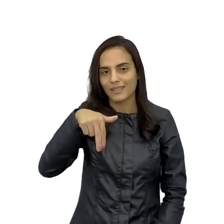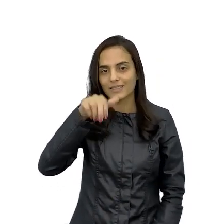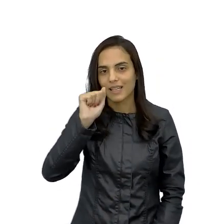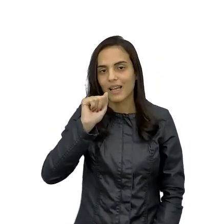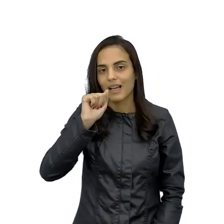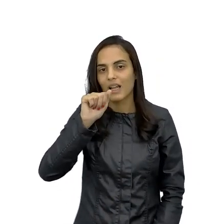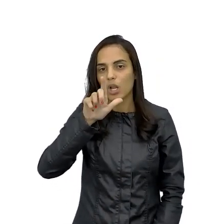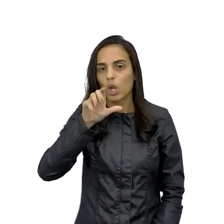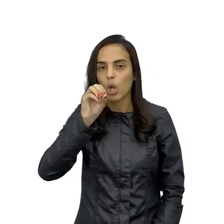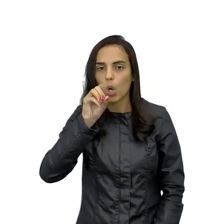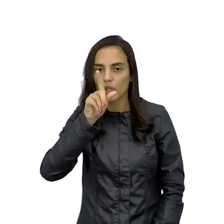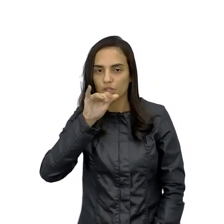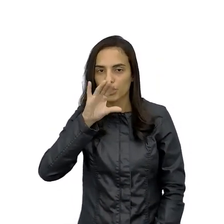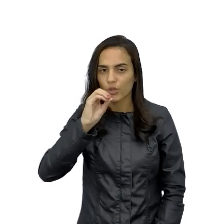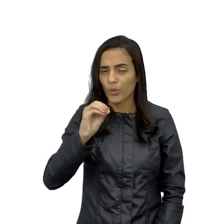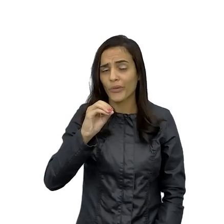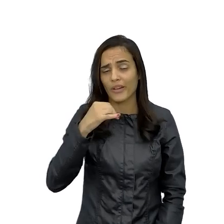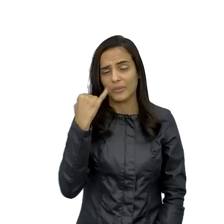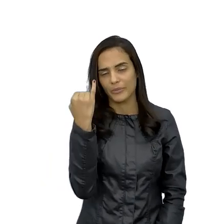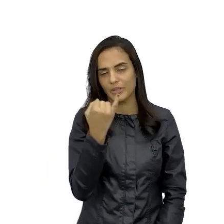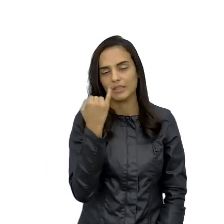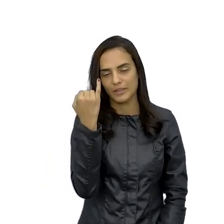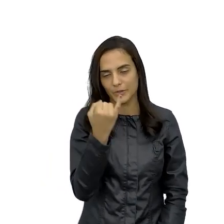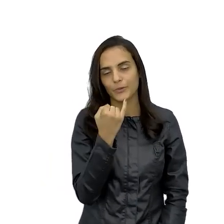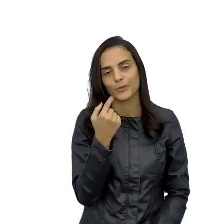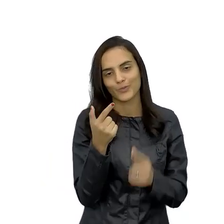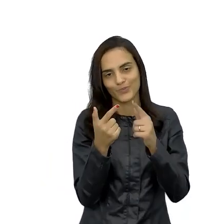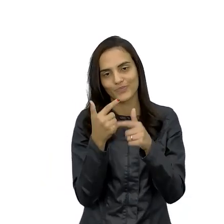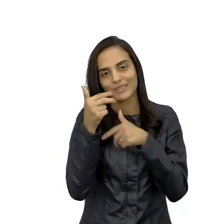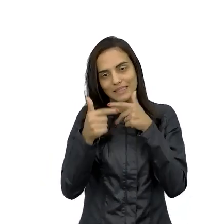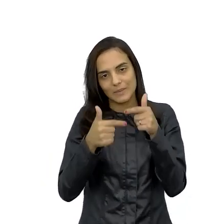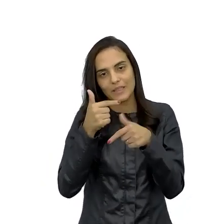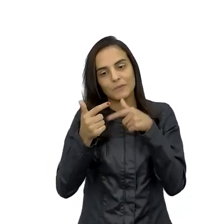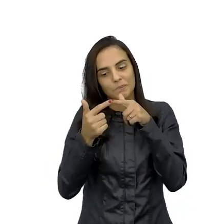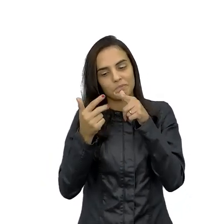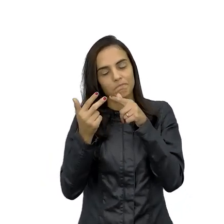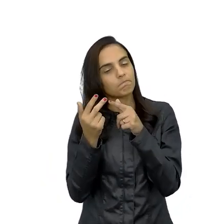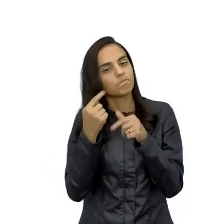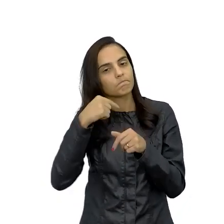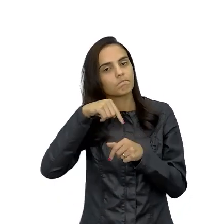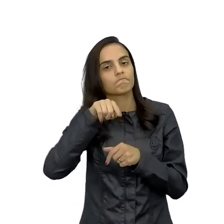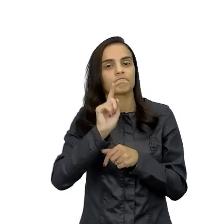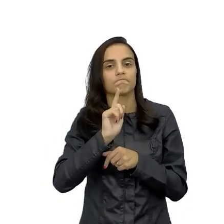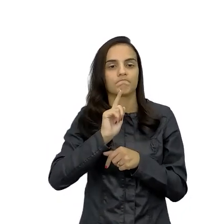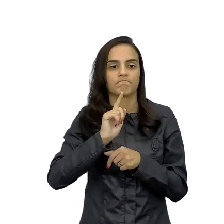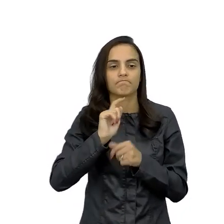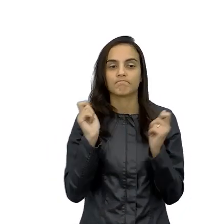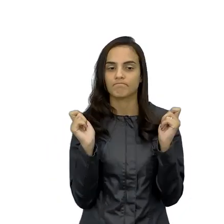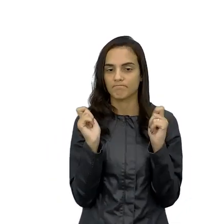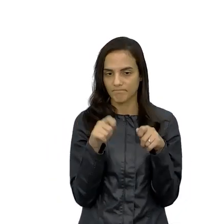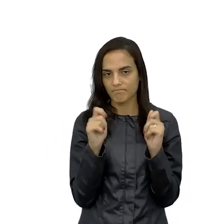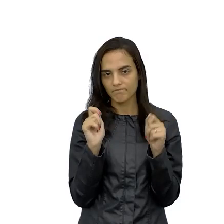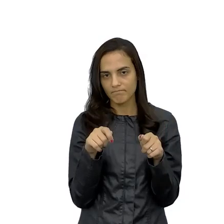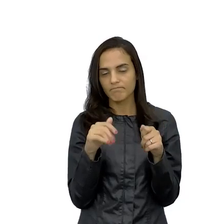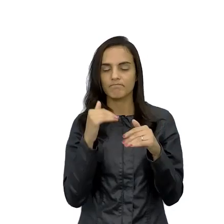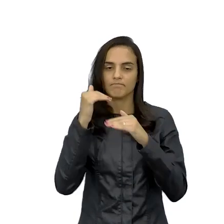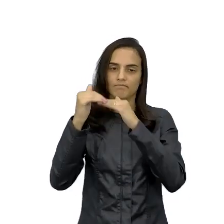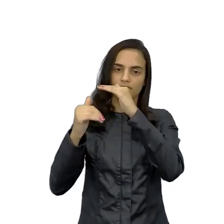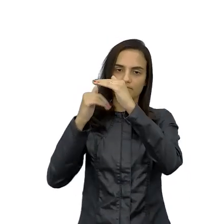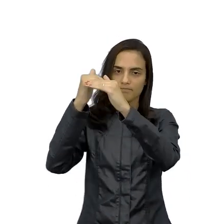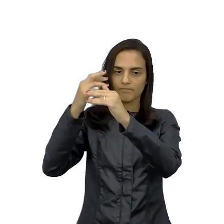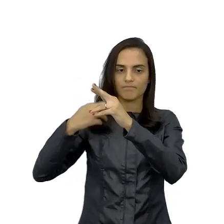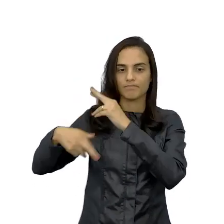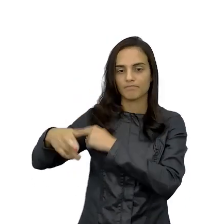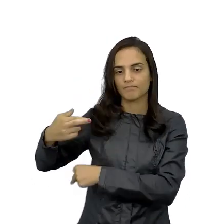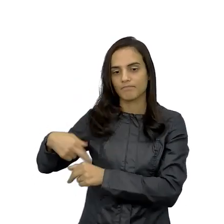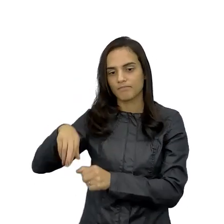fundamental. Então, estabelecer um trabalho com as duas coisas que vai dar para a gente a possibilidade do avanço em